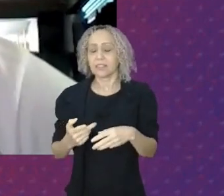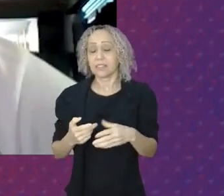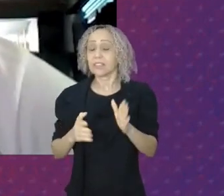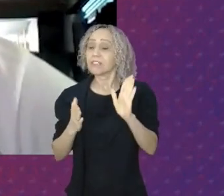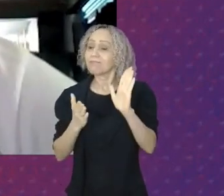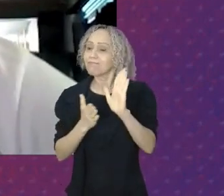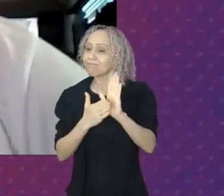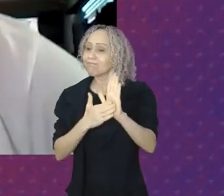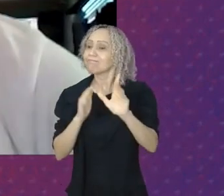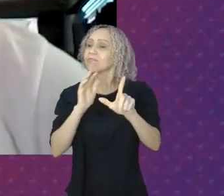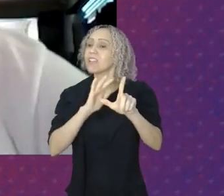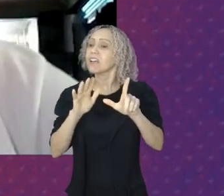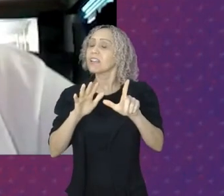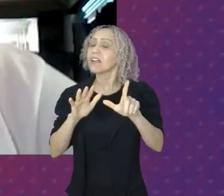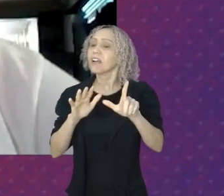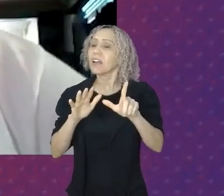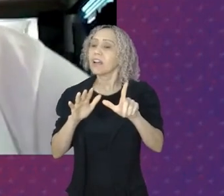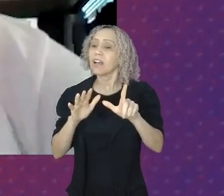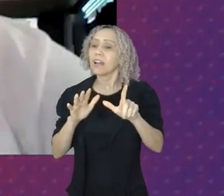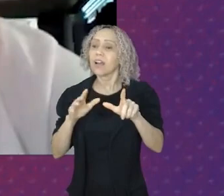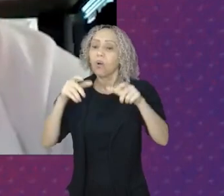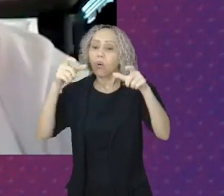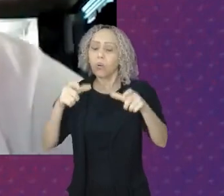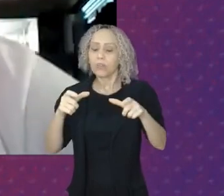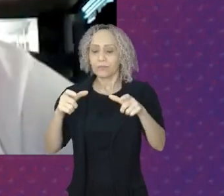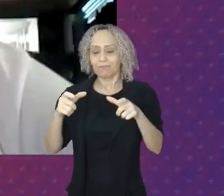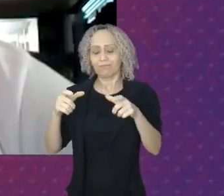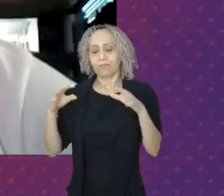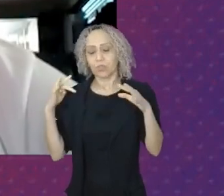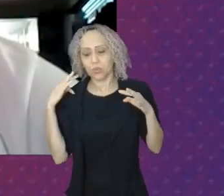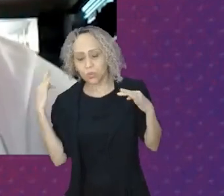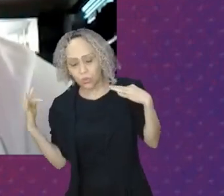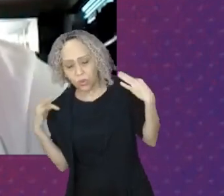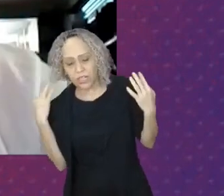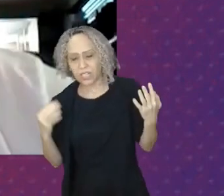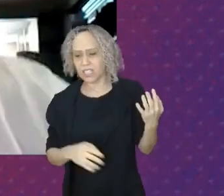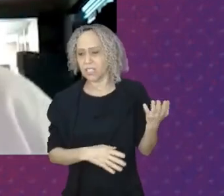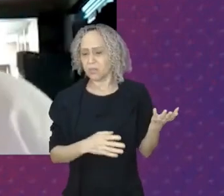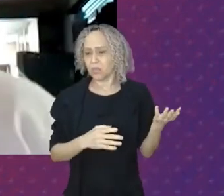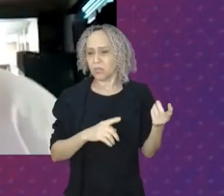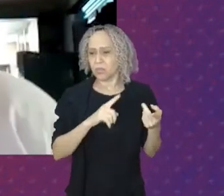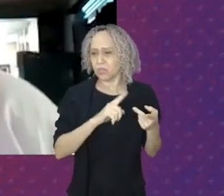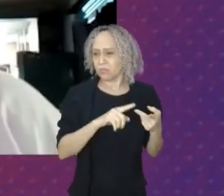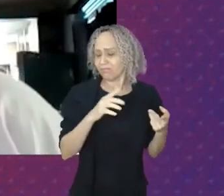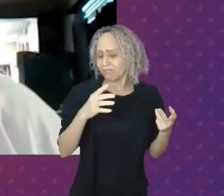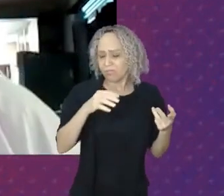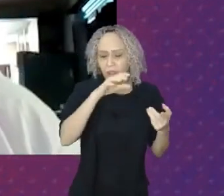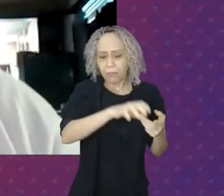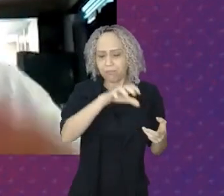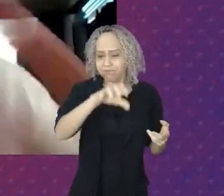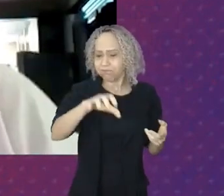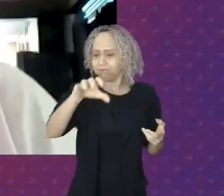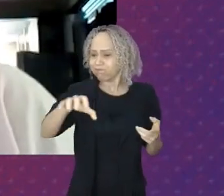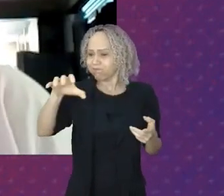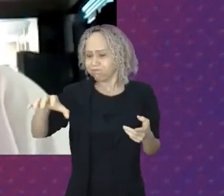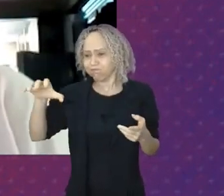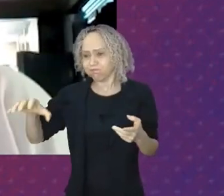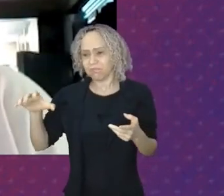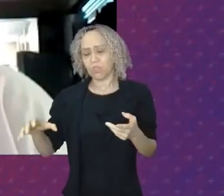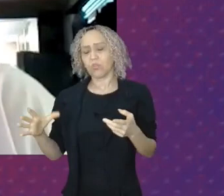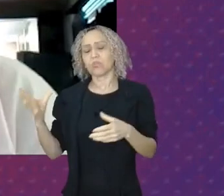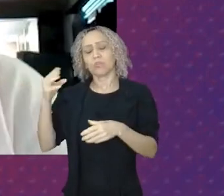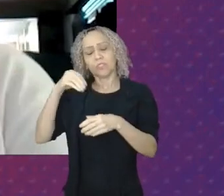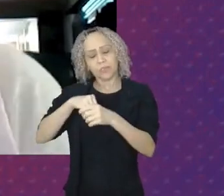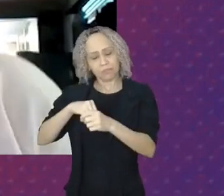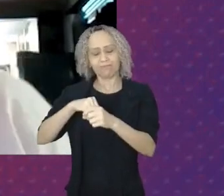pauta, que pensa dentro do turismo, em trabalhar com essa pauta, dentro da segurança